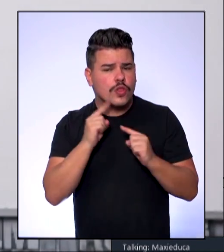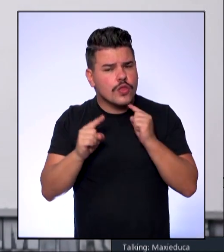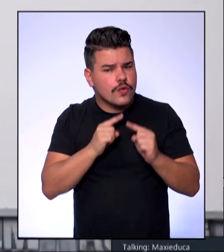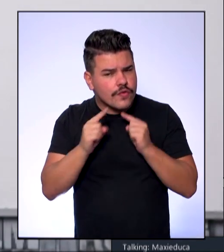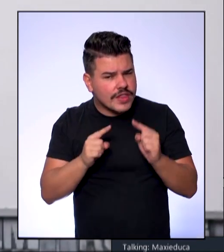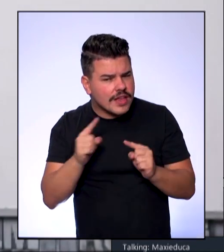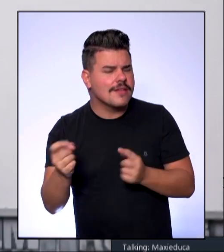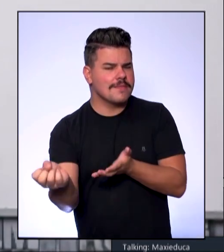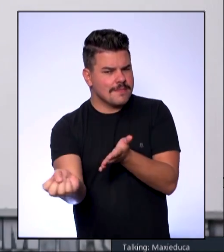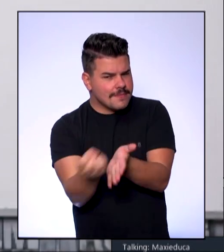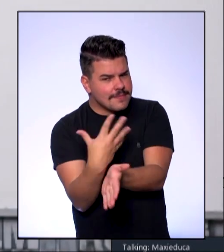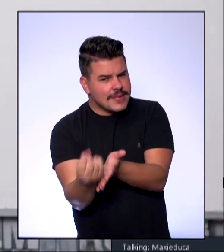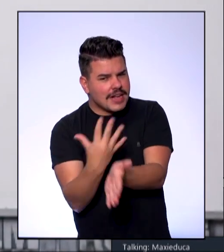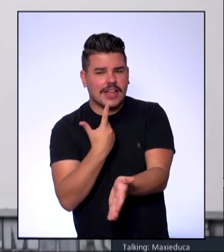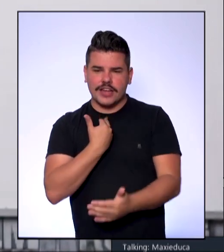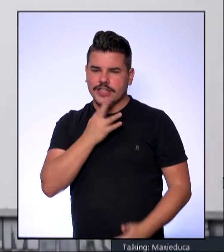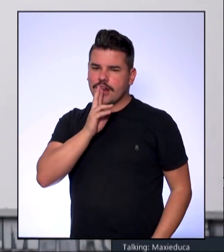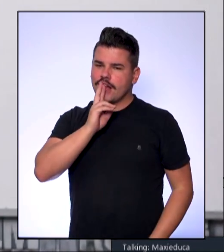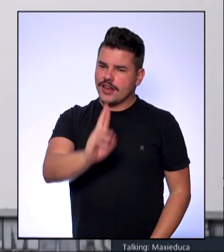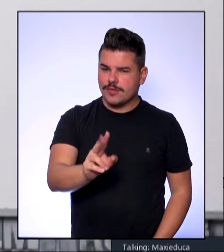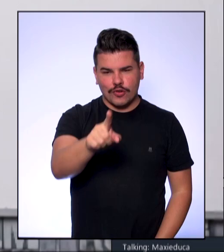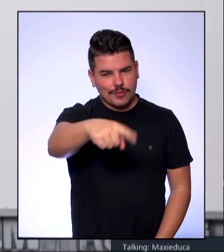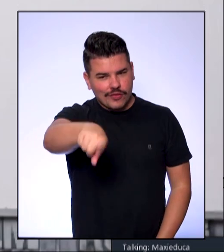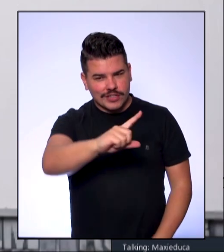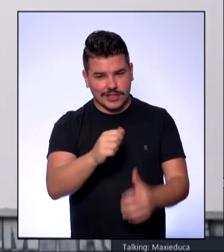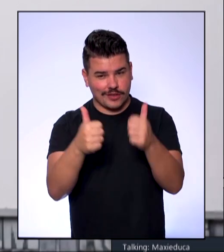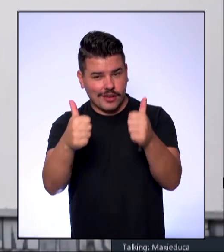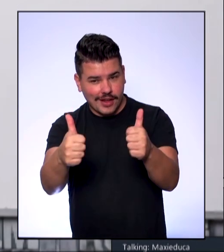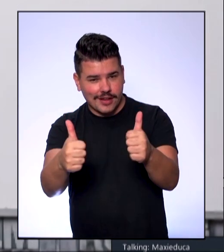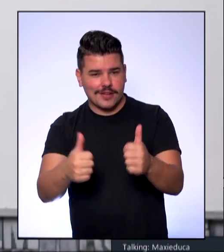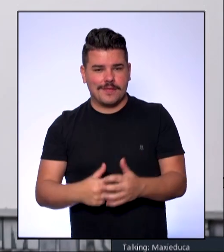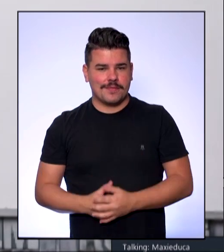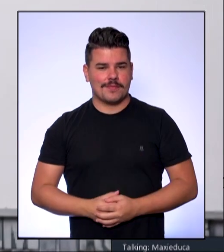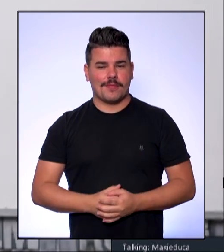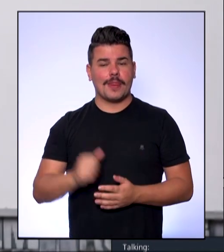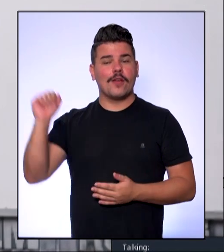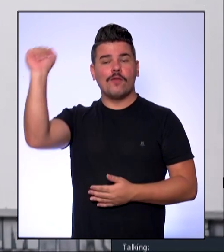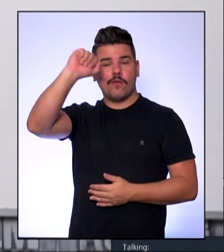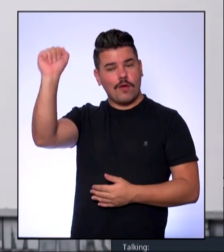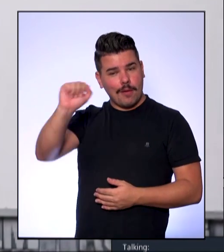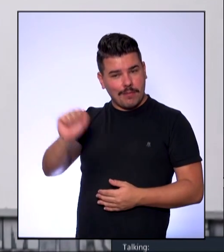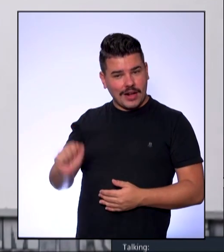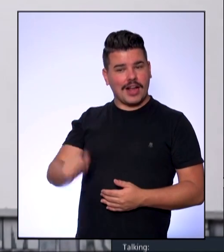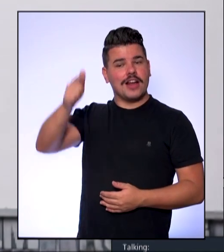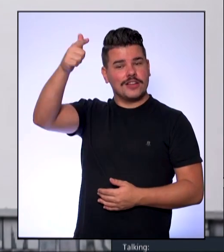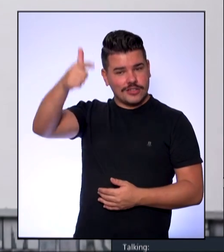instantes a gente volta para responder para vocês, ok? Vou apagar aqui novamente.